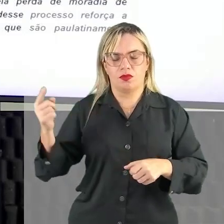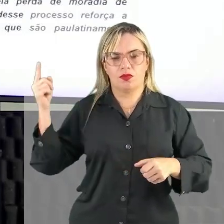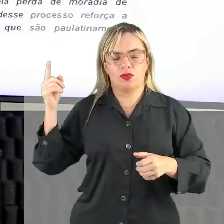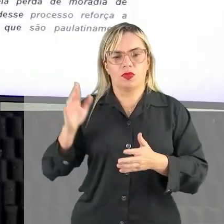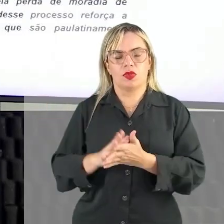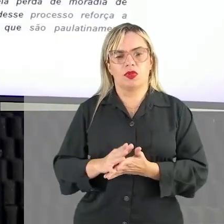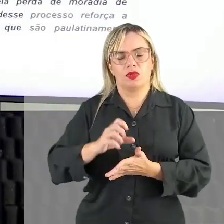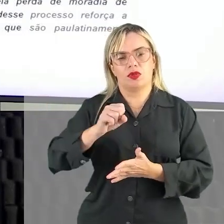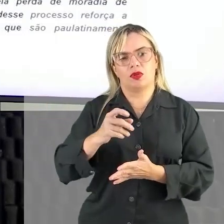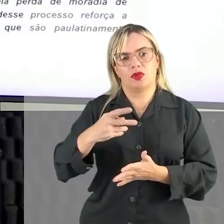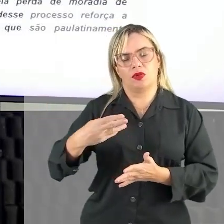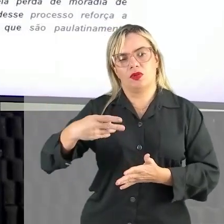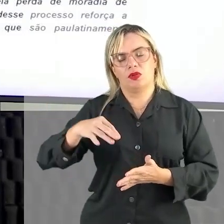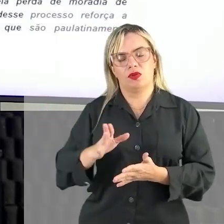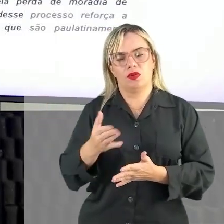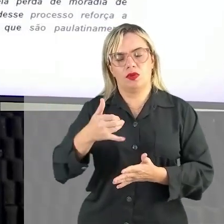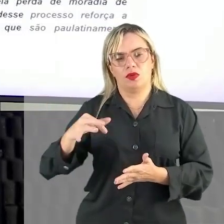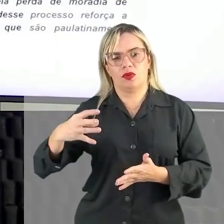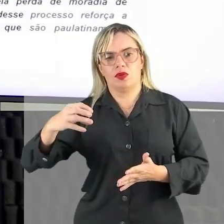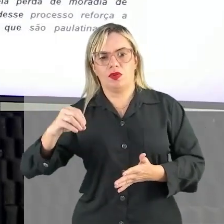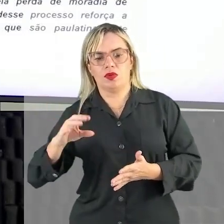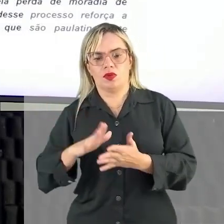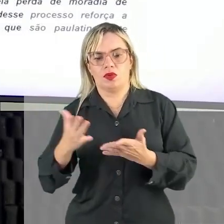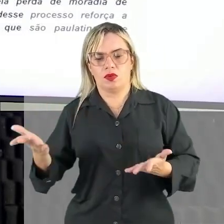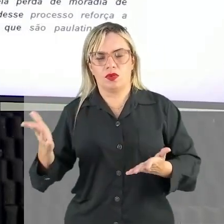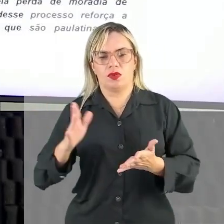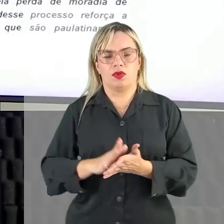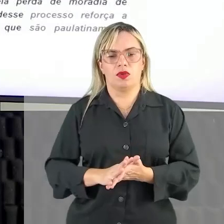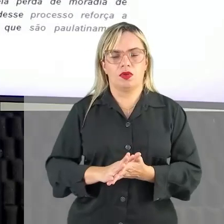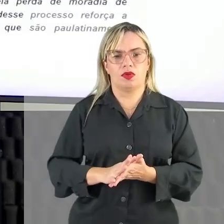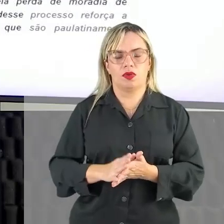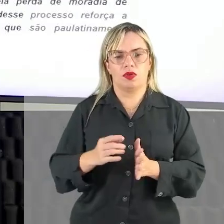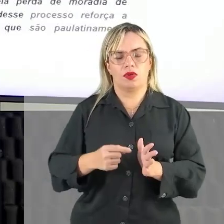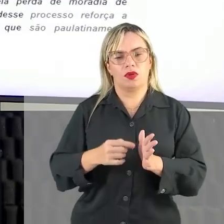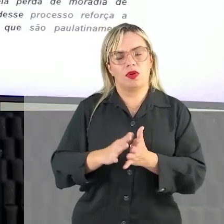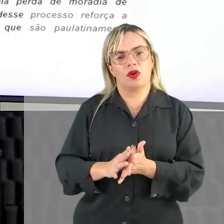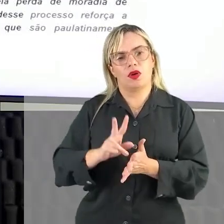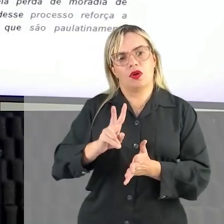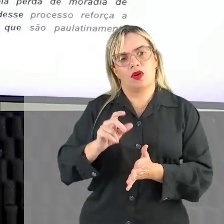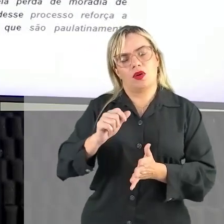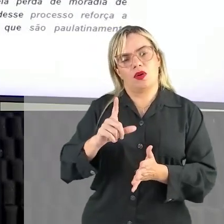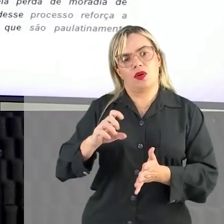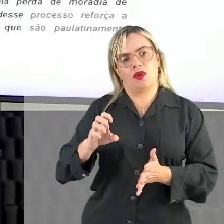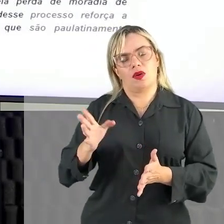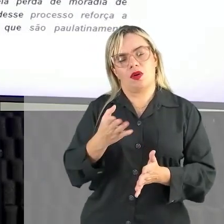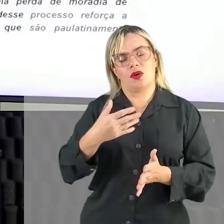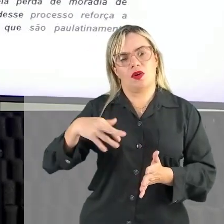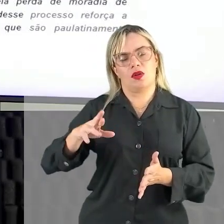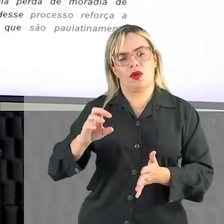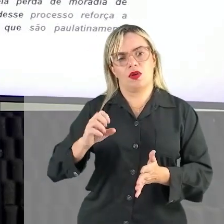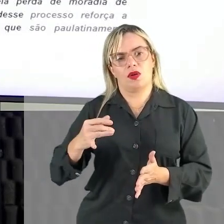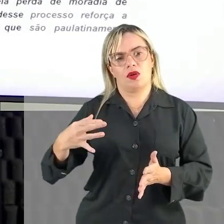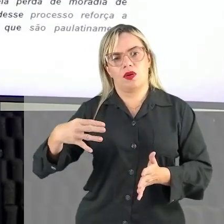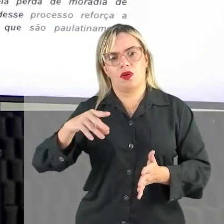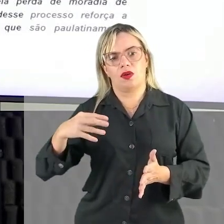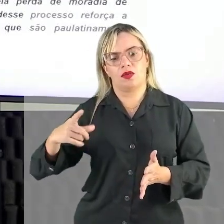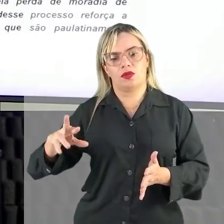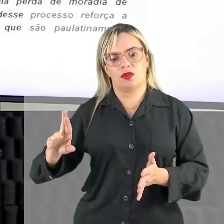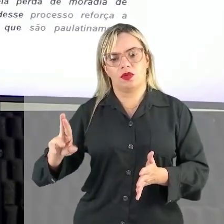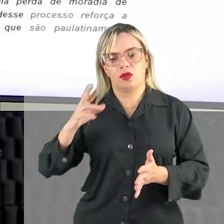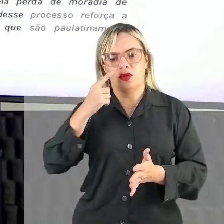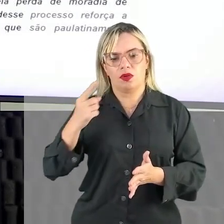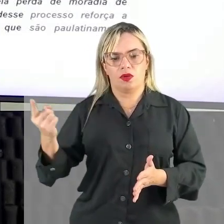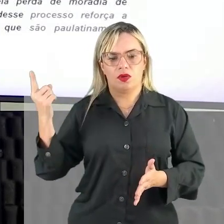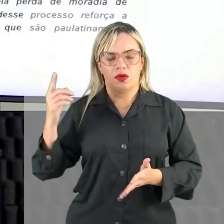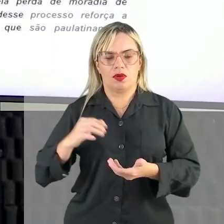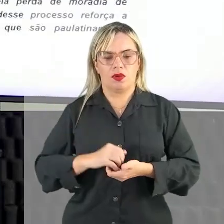isso nesse Esse aspecto ou Vale ressaltar Depende a construção da ide elétrica do Rio changu ou eu posso até dizer